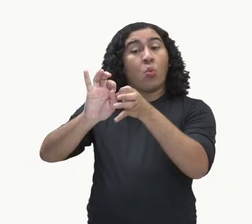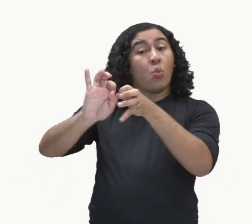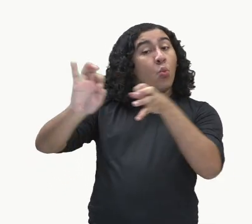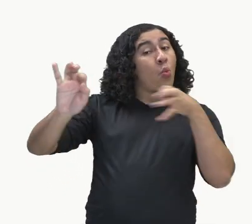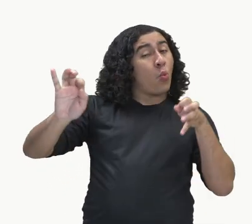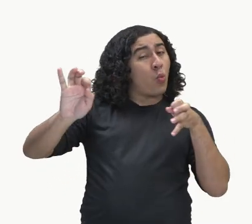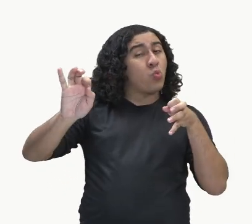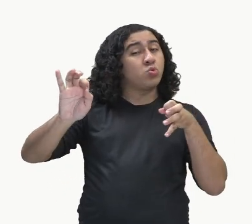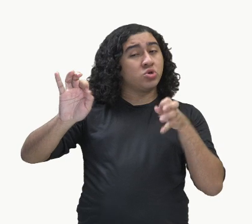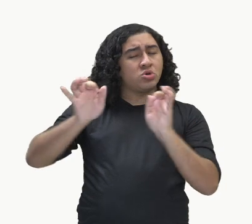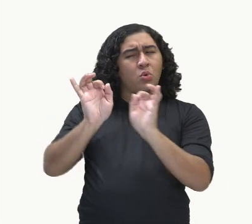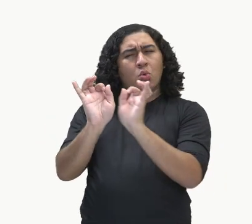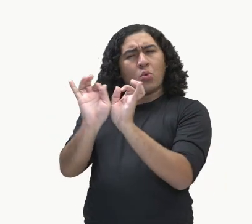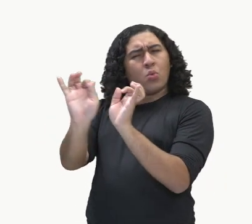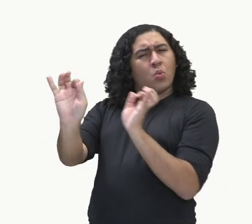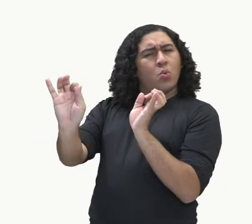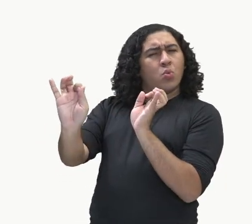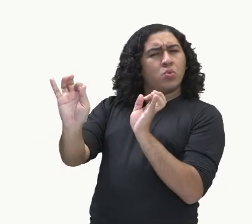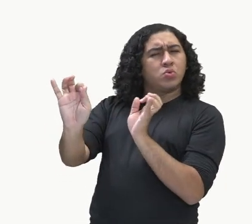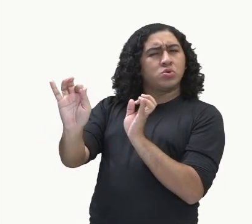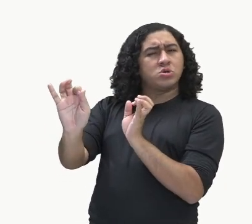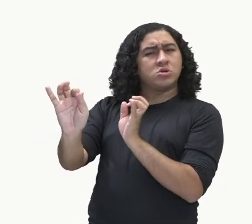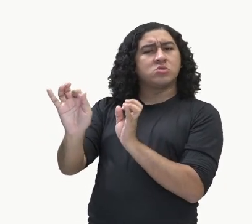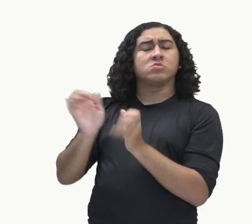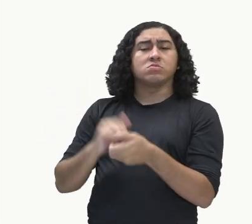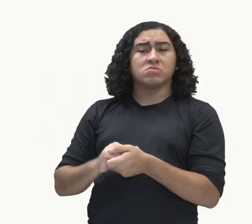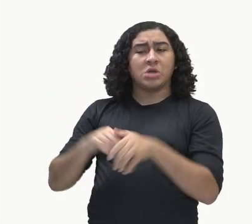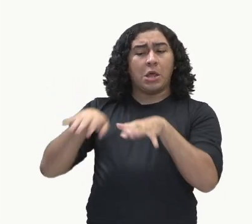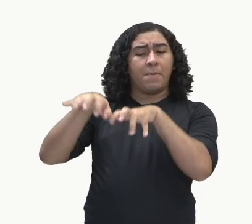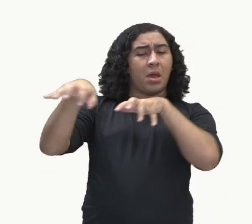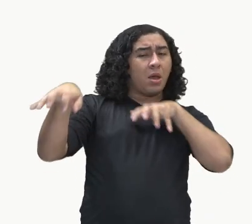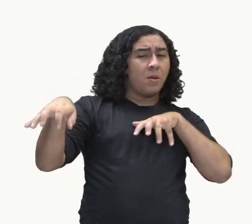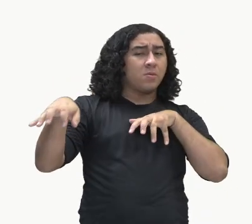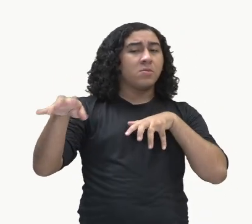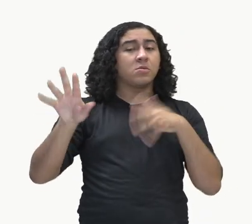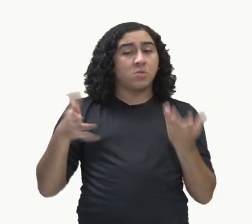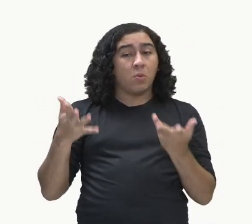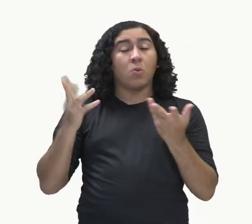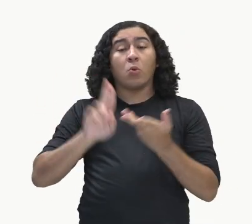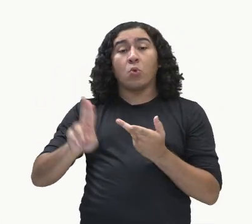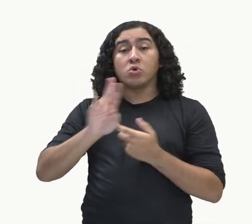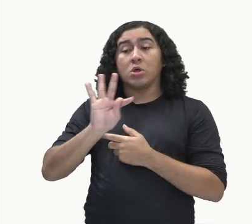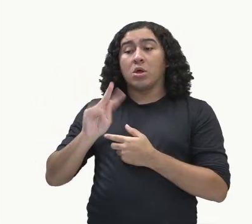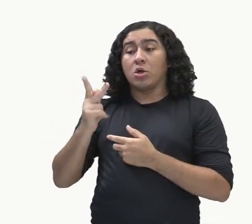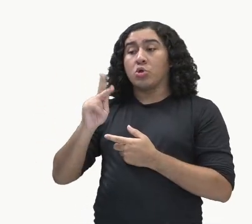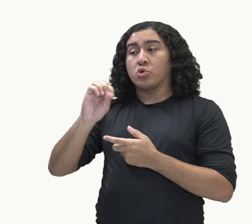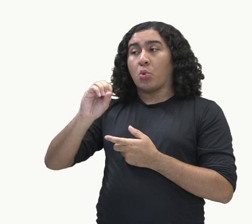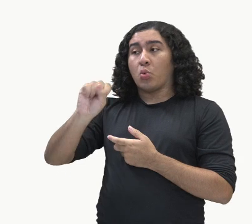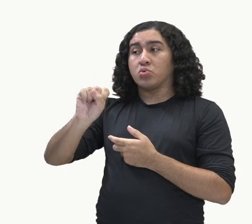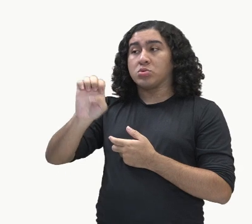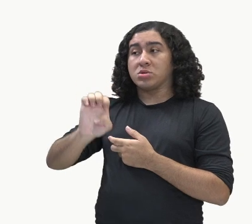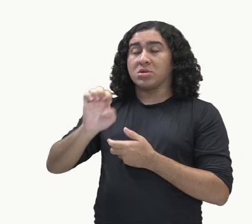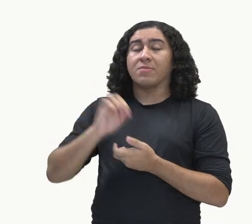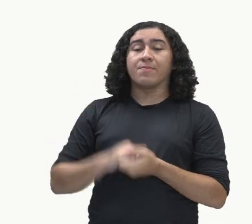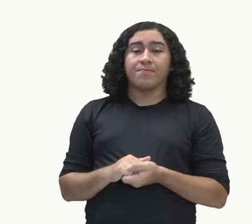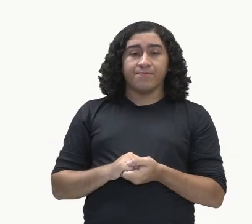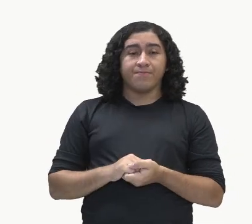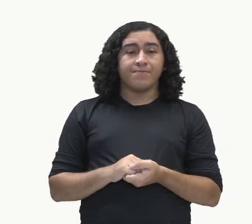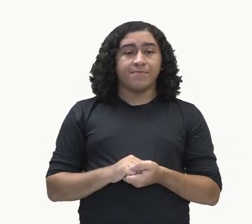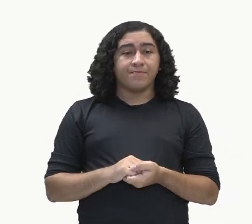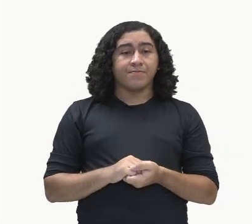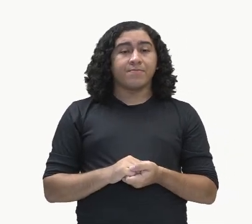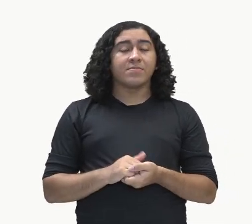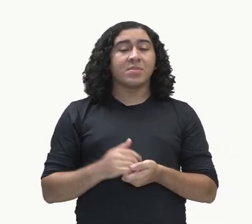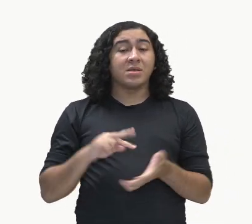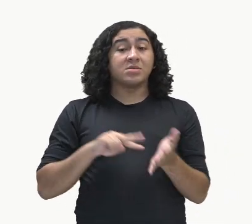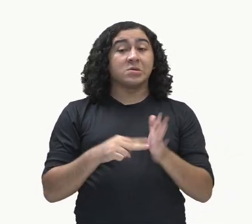ou distante de mim, certo? Eu vou utilizar those. O que significa those? Aqueles,